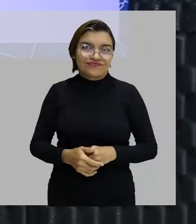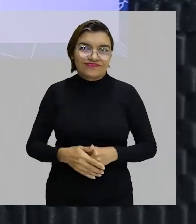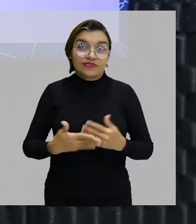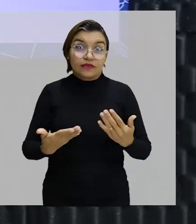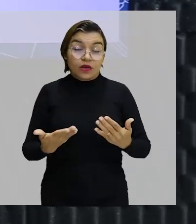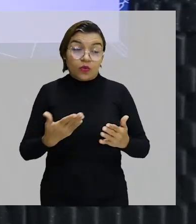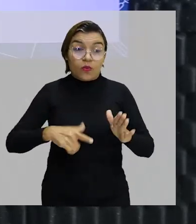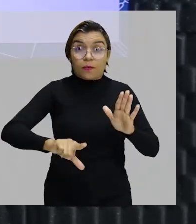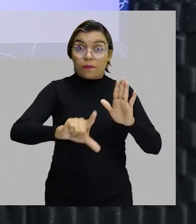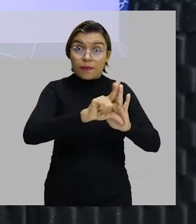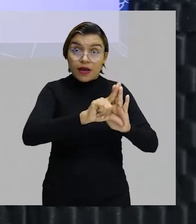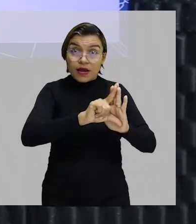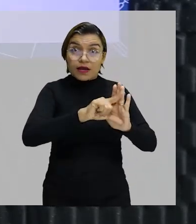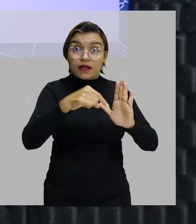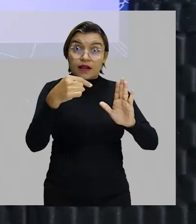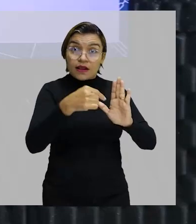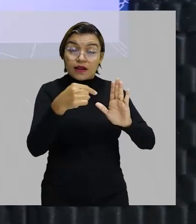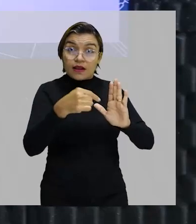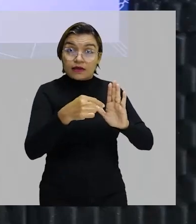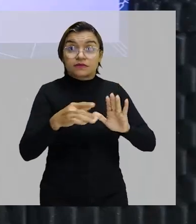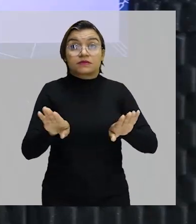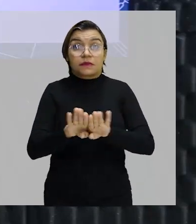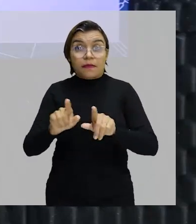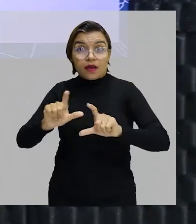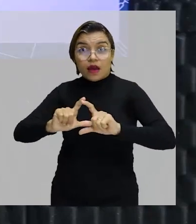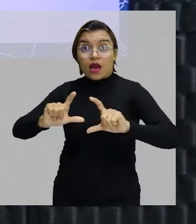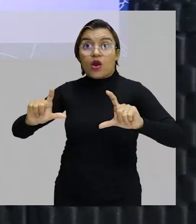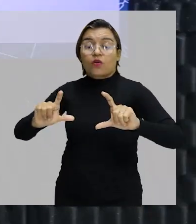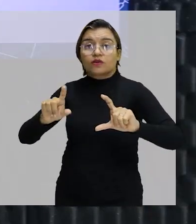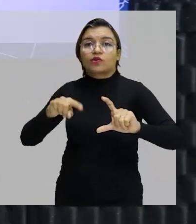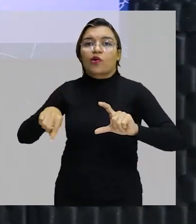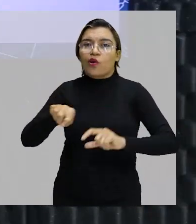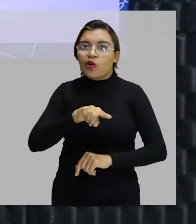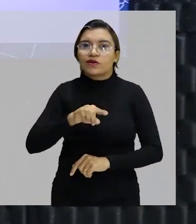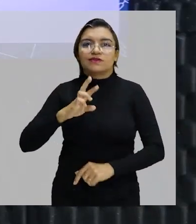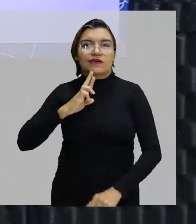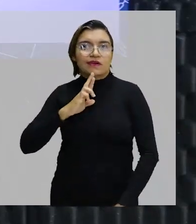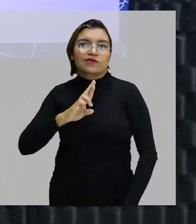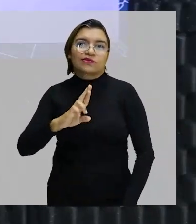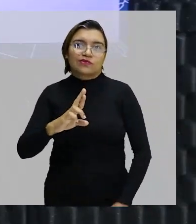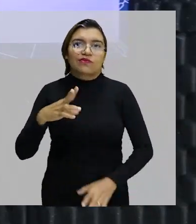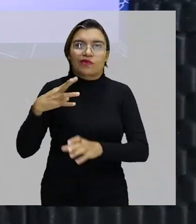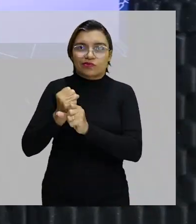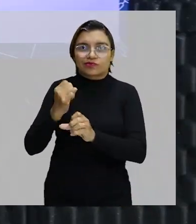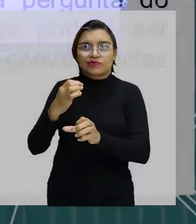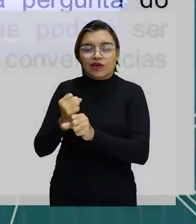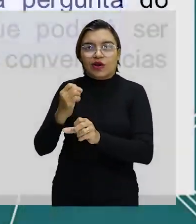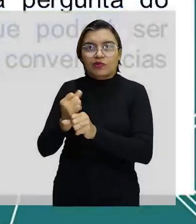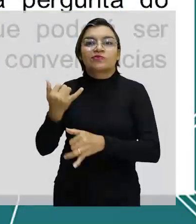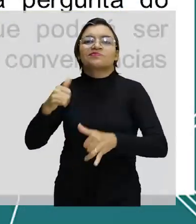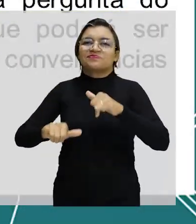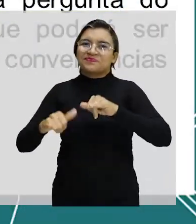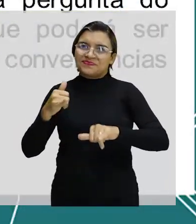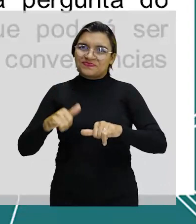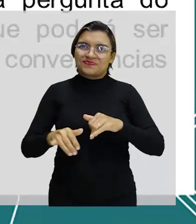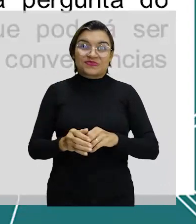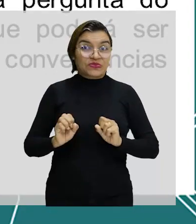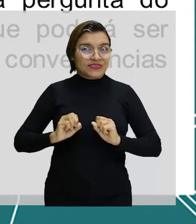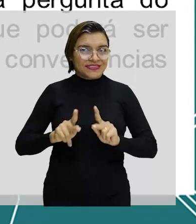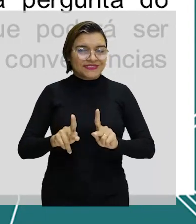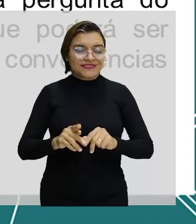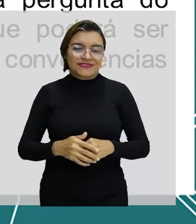nas leis e com base na equação, nós vamos resolver o cálculo estequiométrico. Tudo